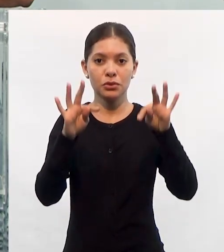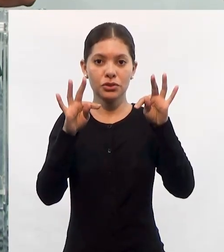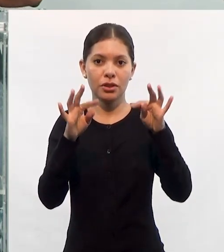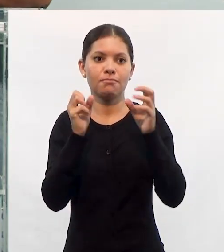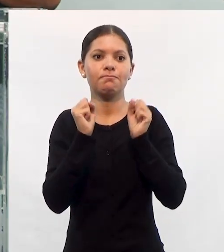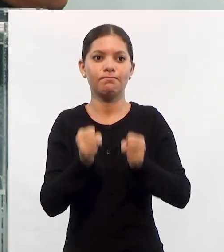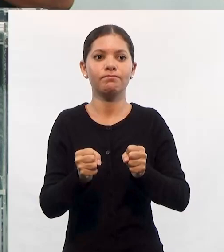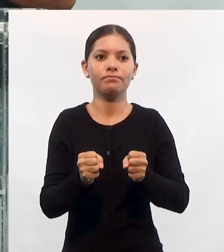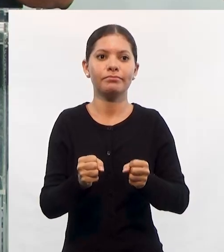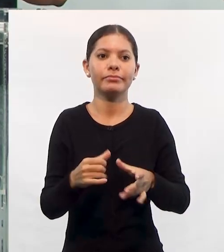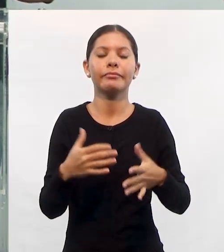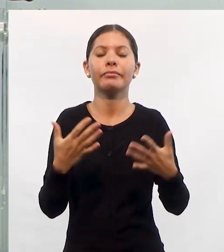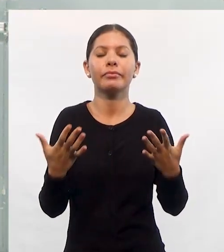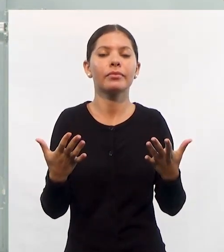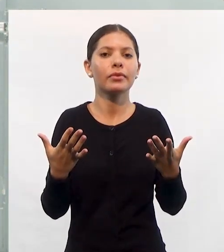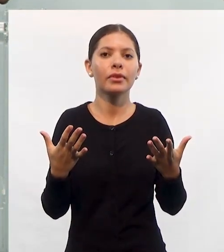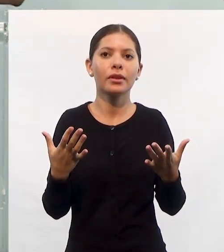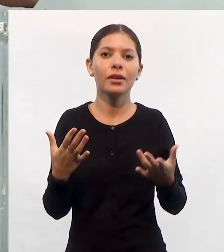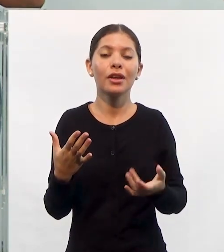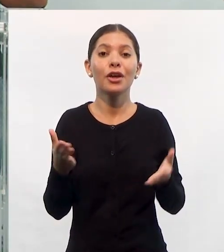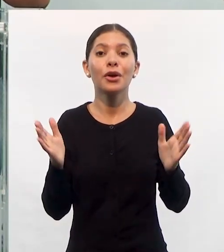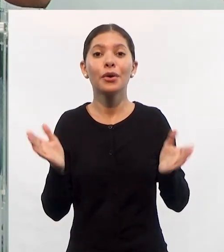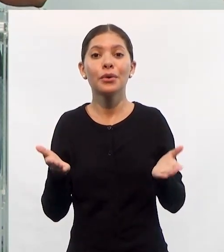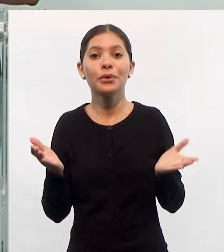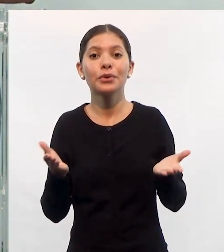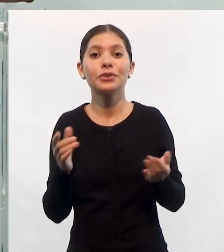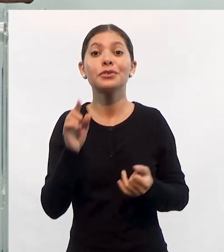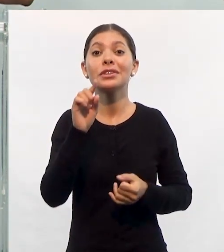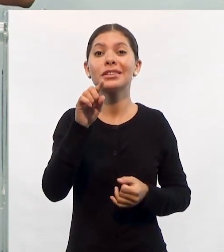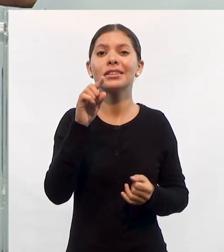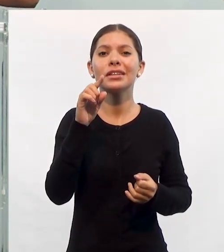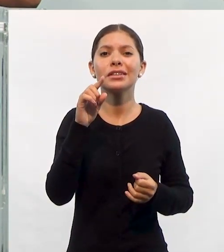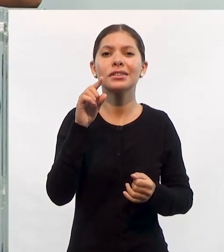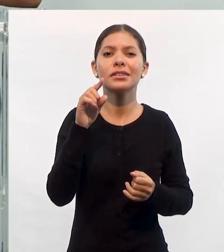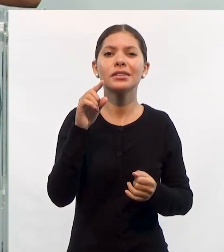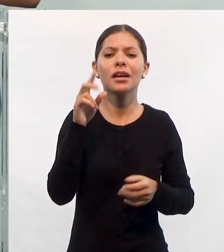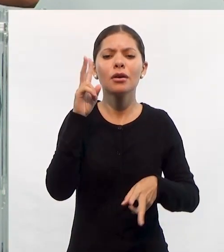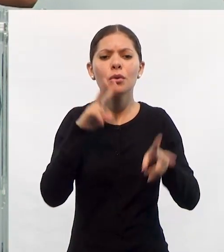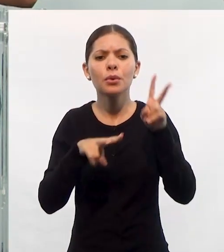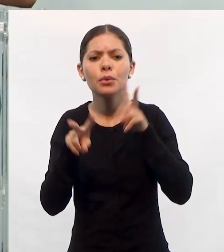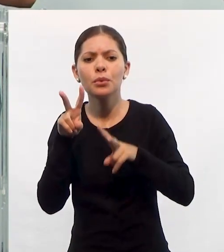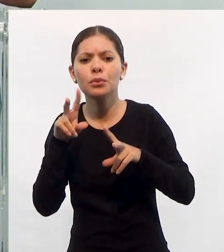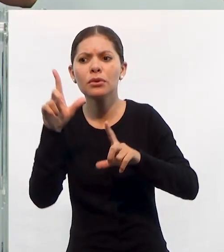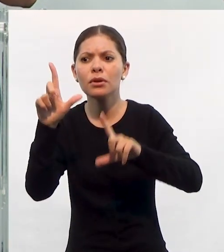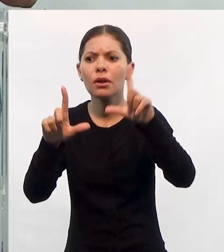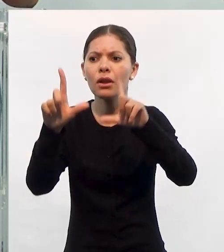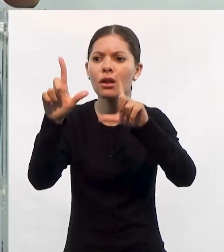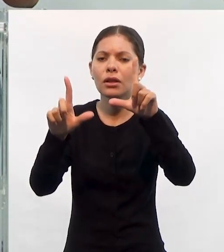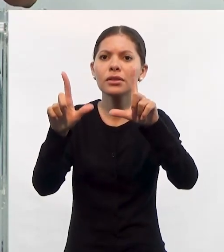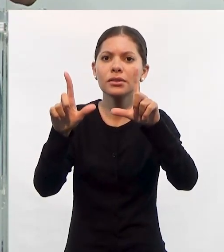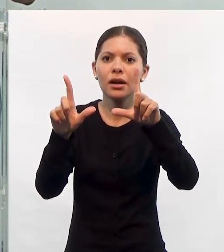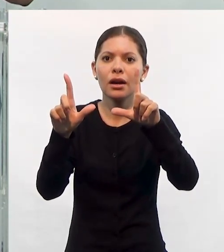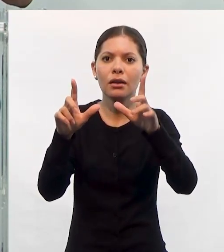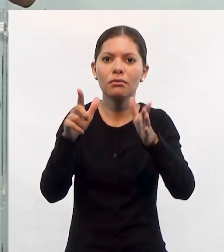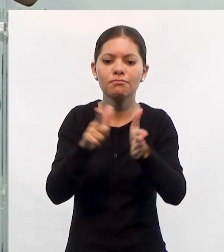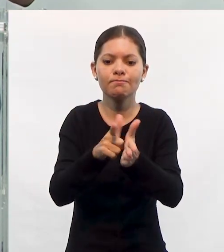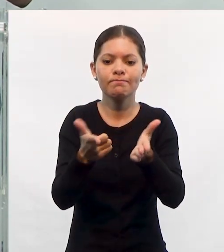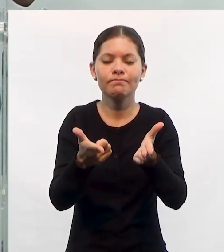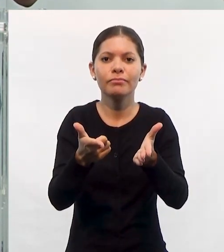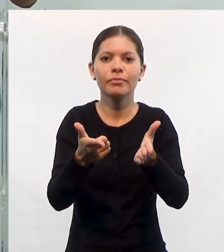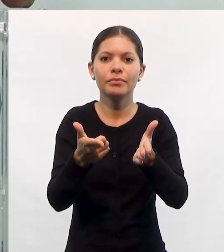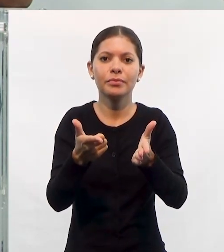intensiva. Então, hoje se vocês derem uma olhada nos noticiários, vocês vão ver que Taiwan ele